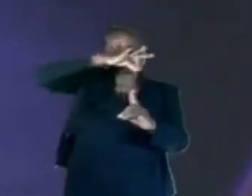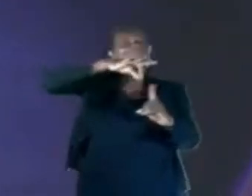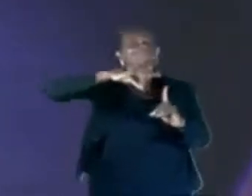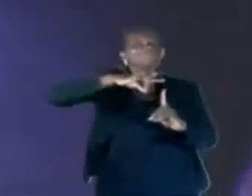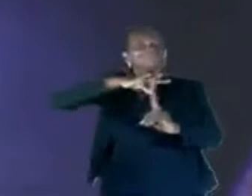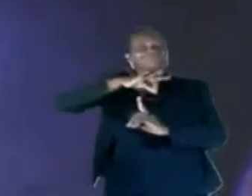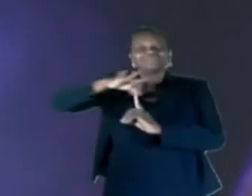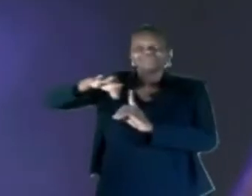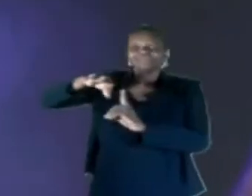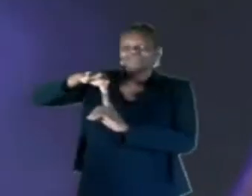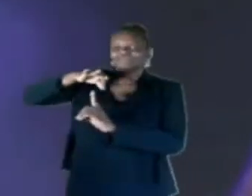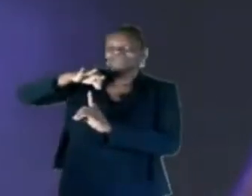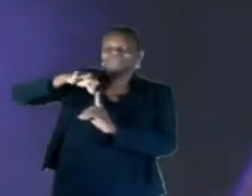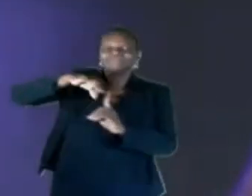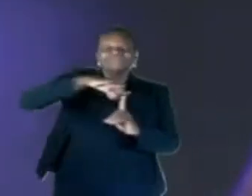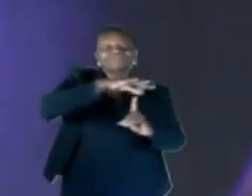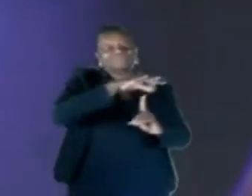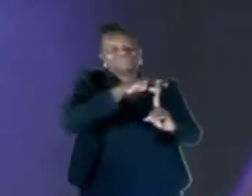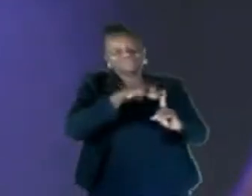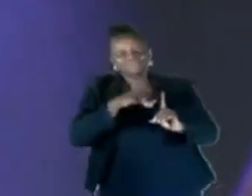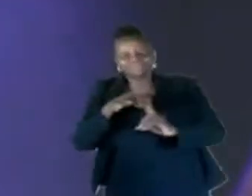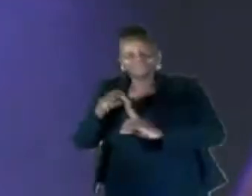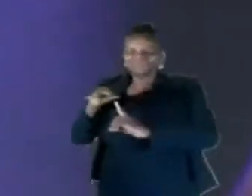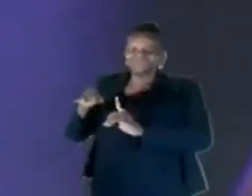é, será